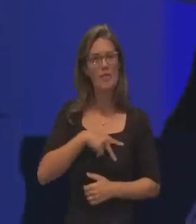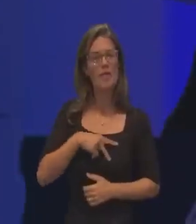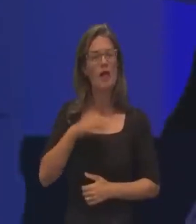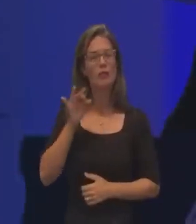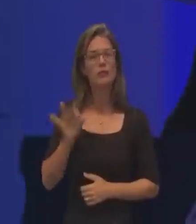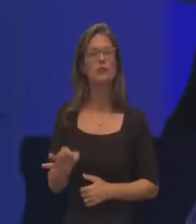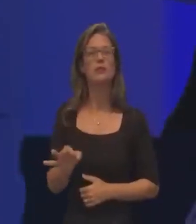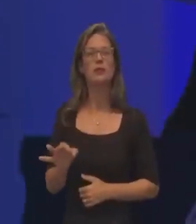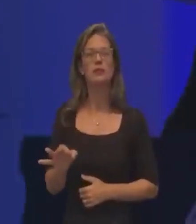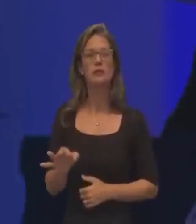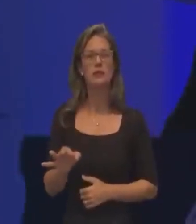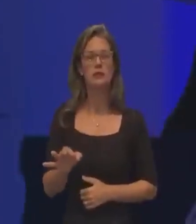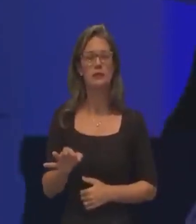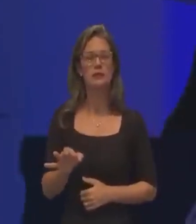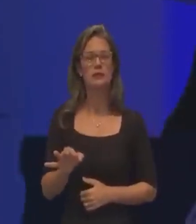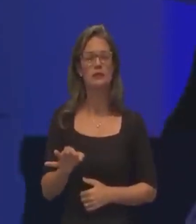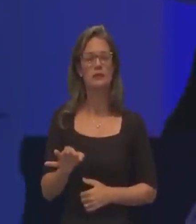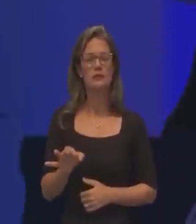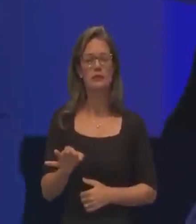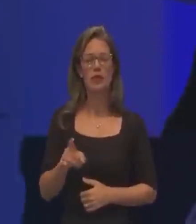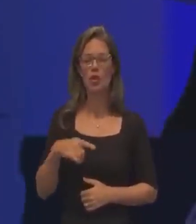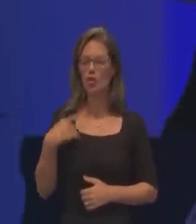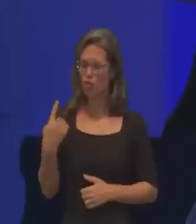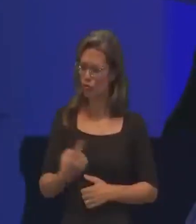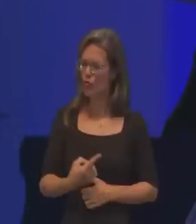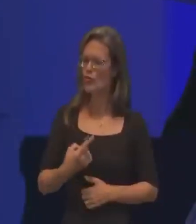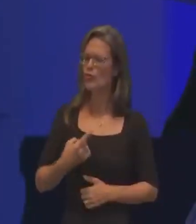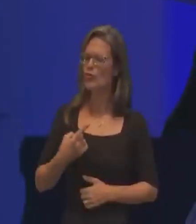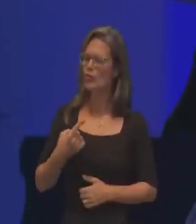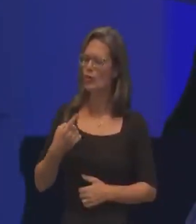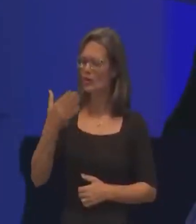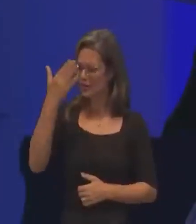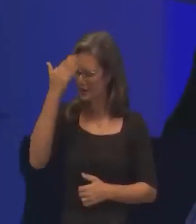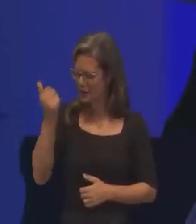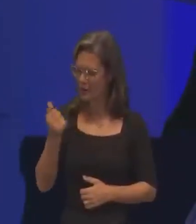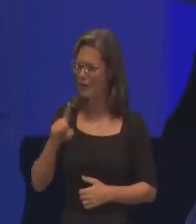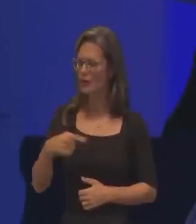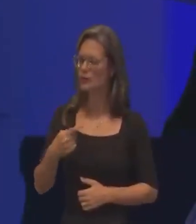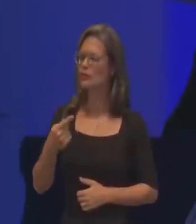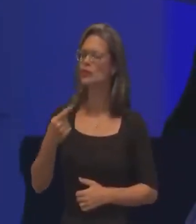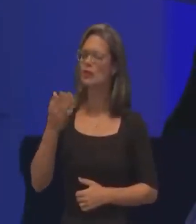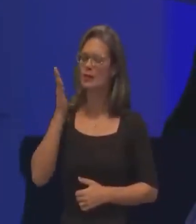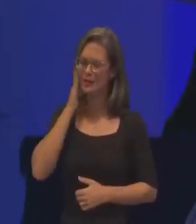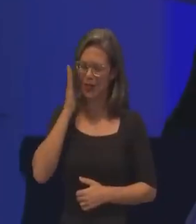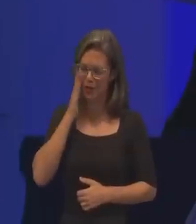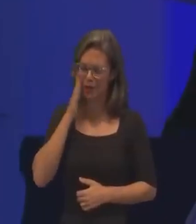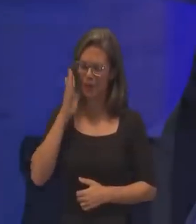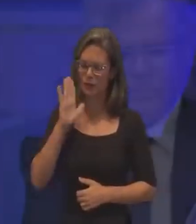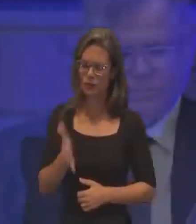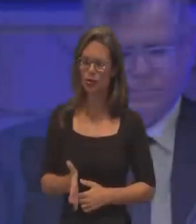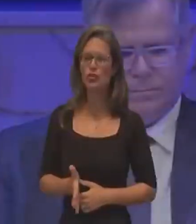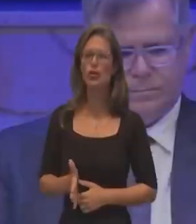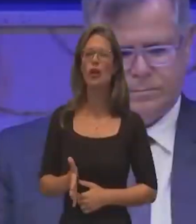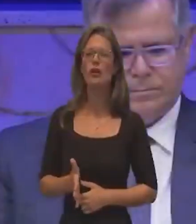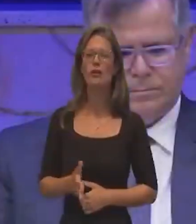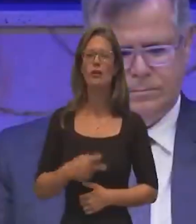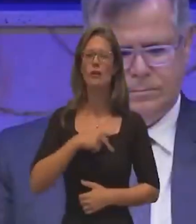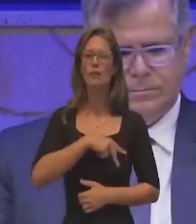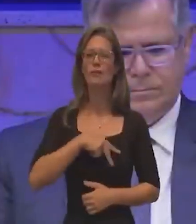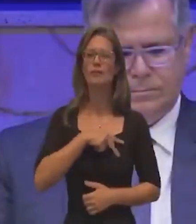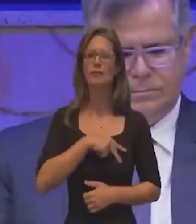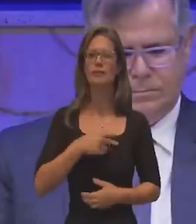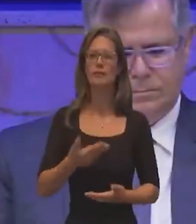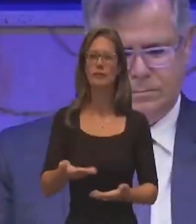diz: sabemos, nós temos, isso é convicção desse homem de Deus também nos